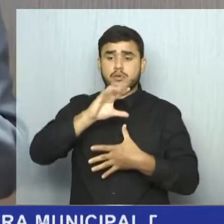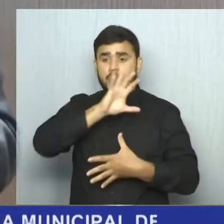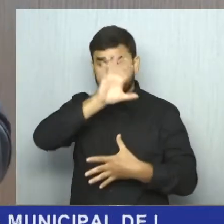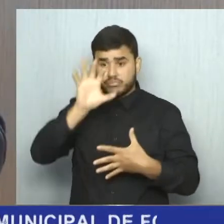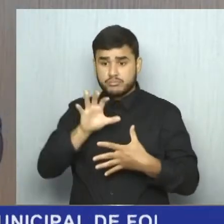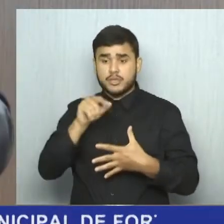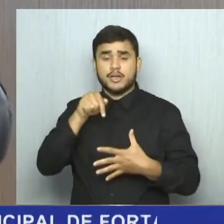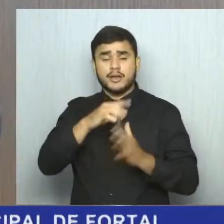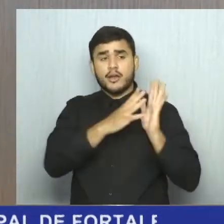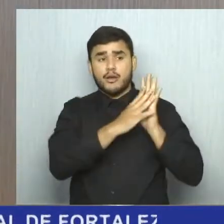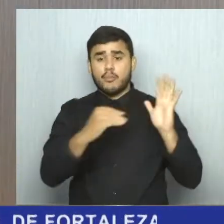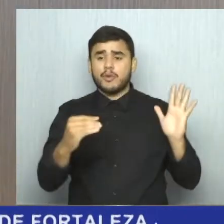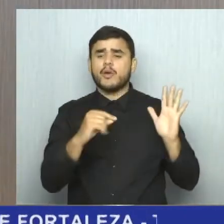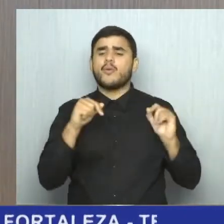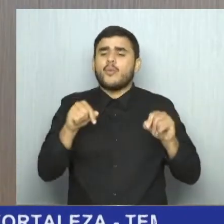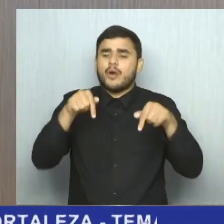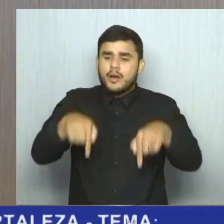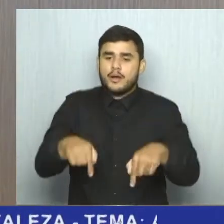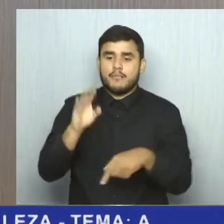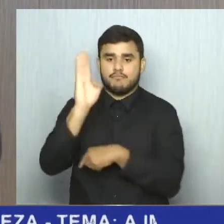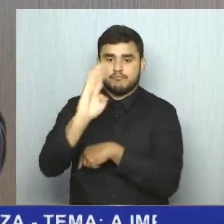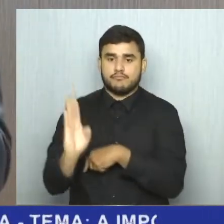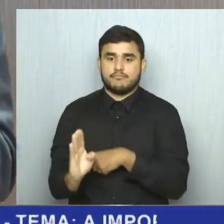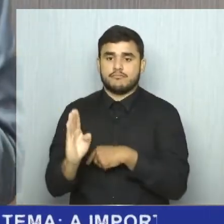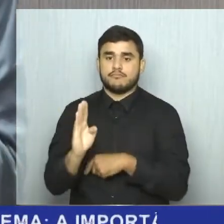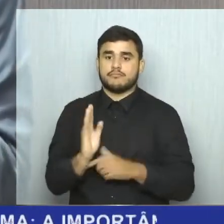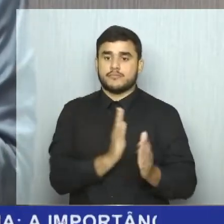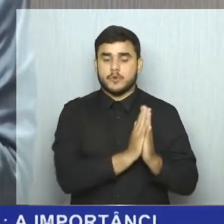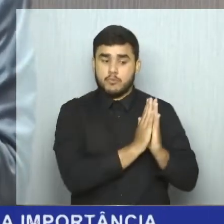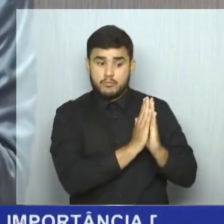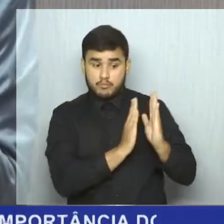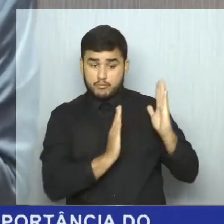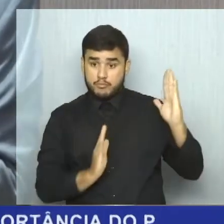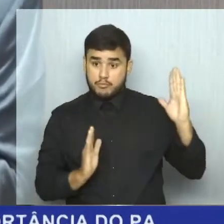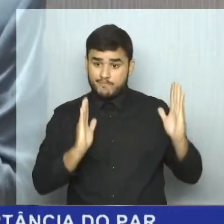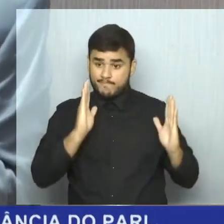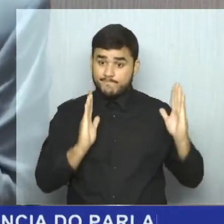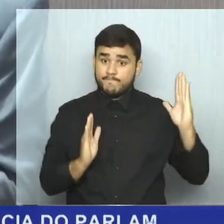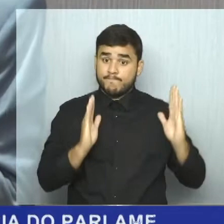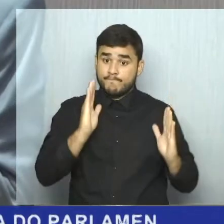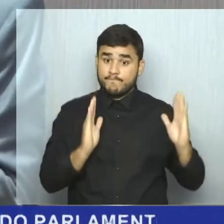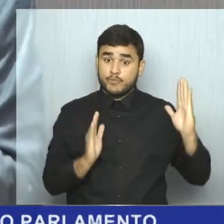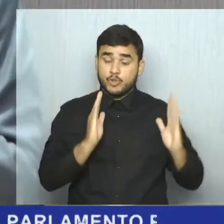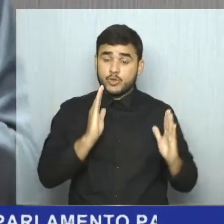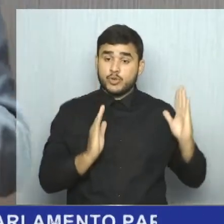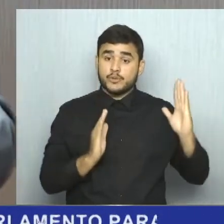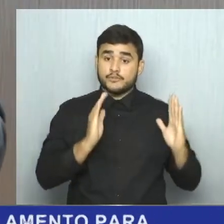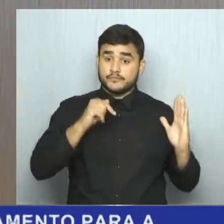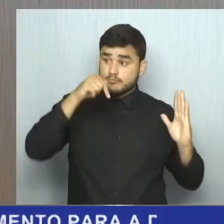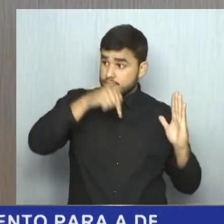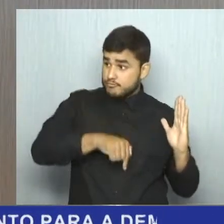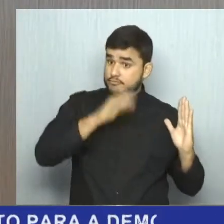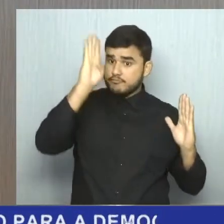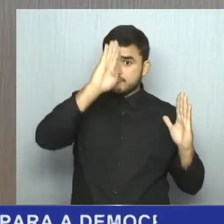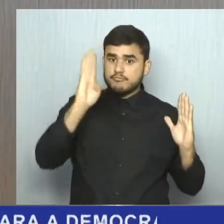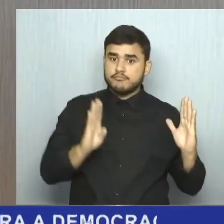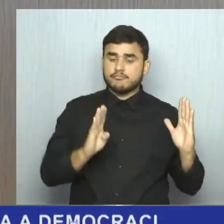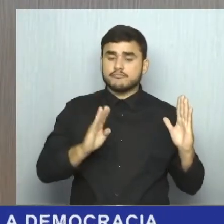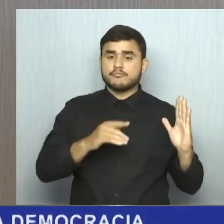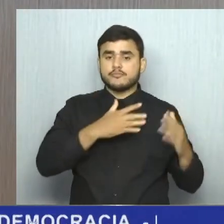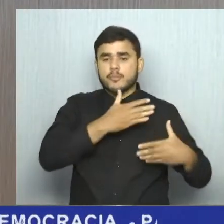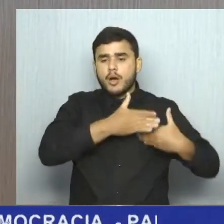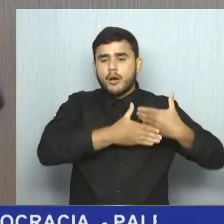Brasil sai de uma etapa extraordinariamente fecunda, que a nossa escola, por regra, não valoriza